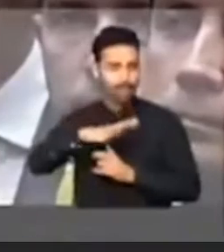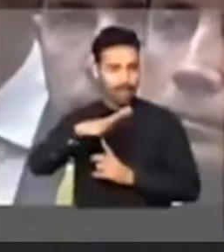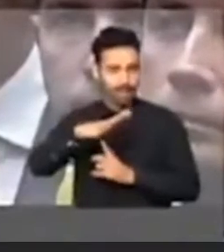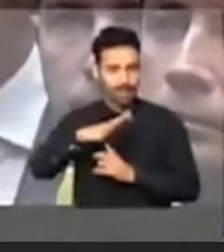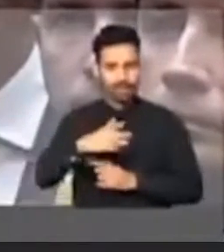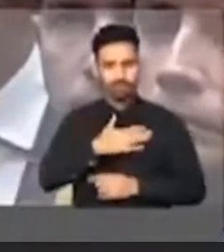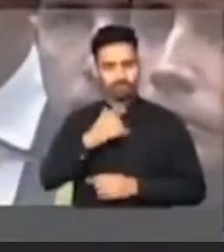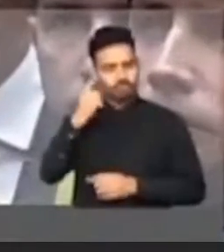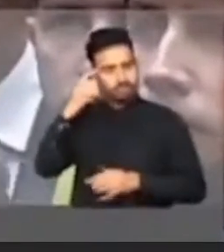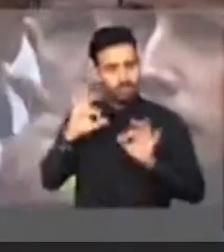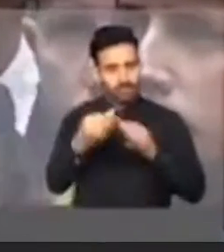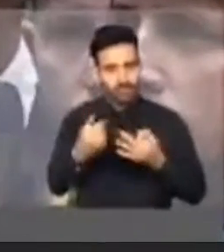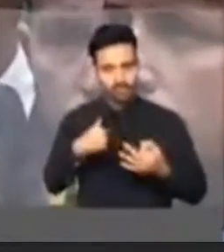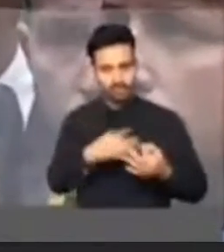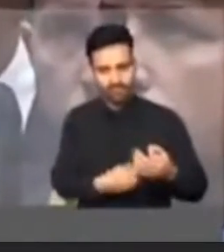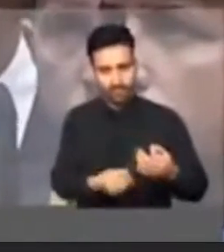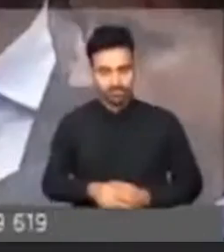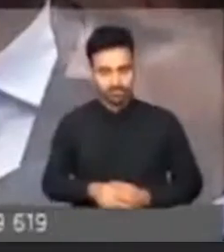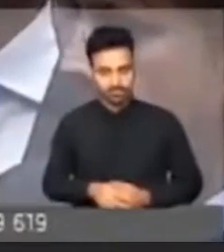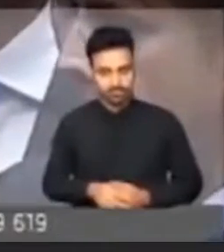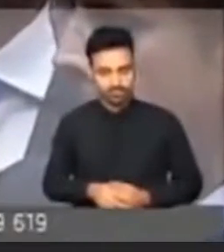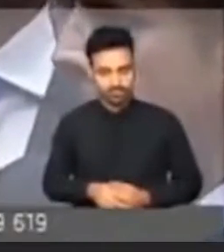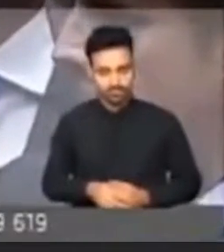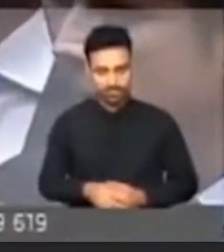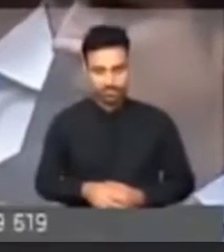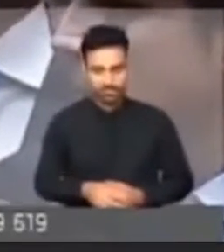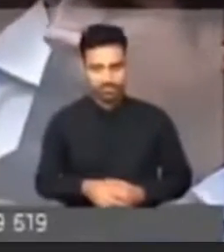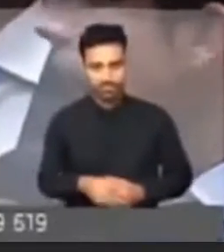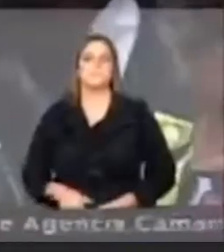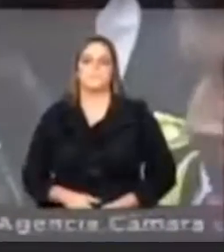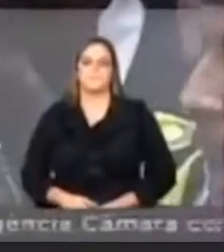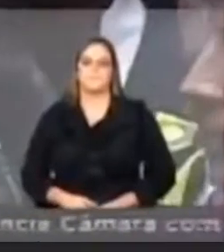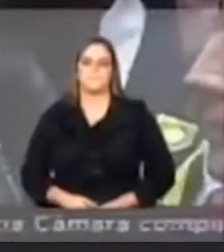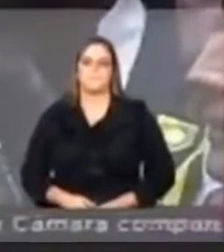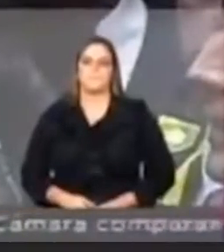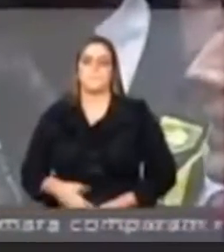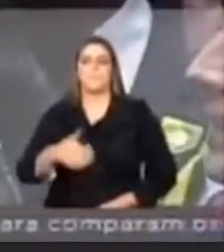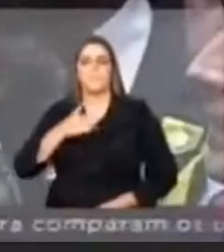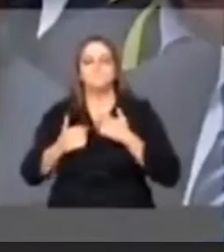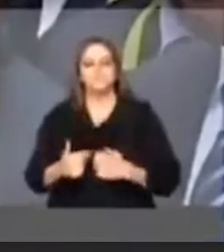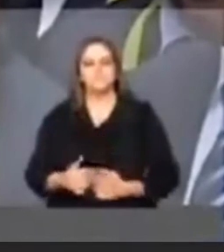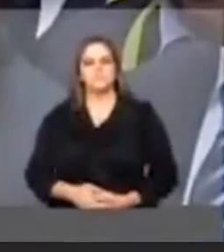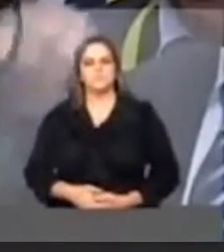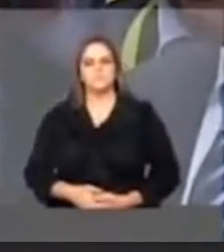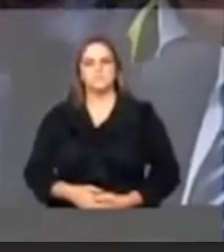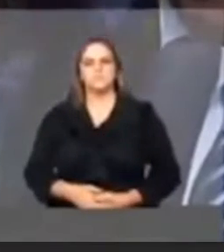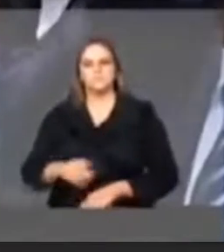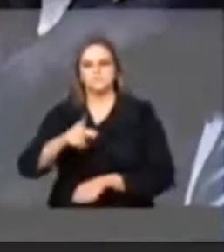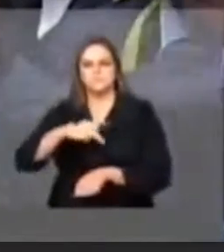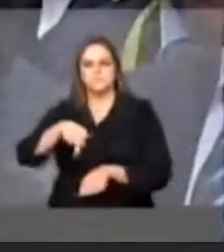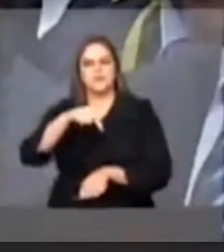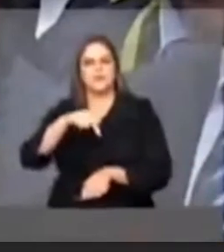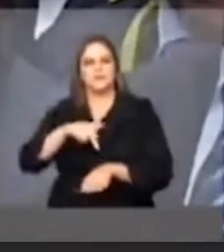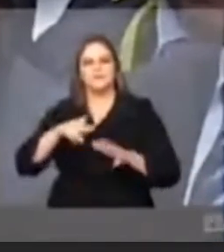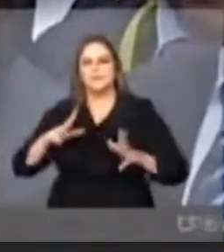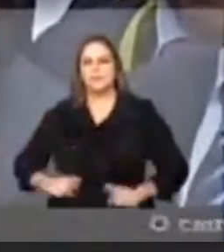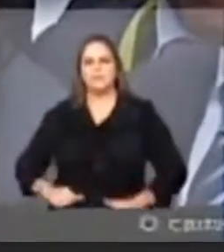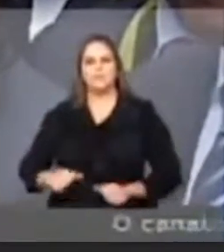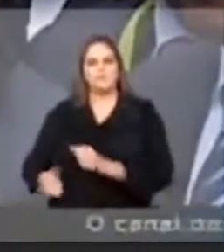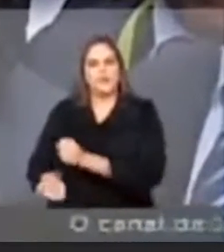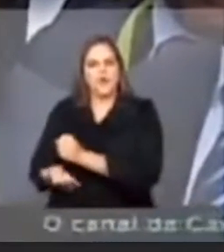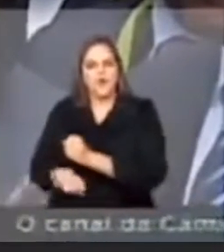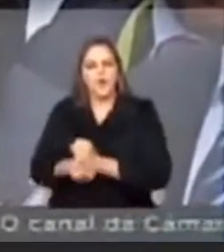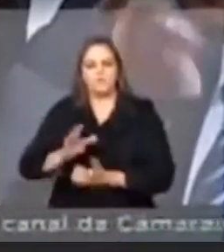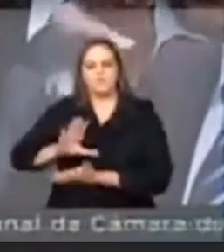Pela minha família, pela minha filha, pela minha esposa. Pela minha família, pela minha família. Por um país sem mensalão,